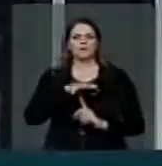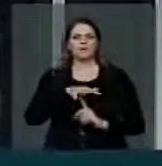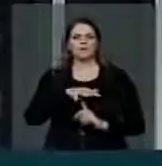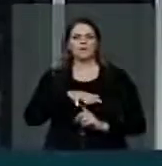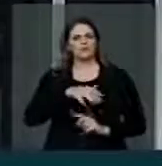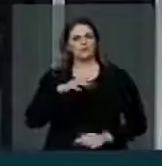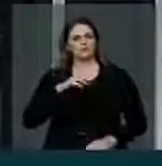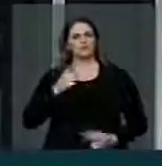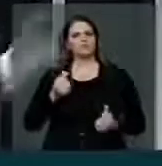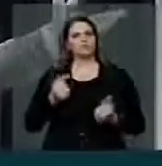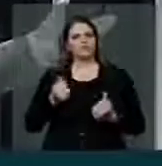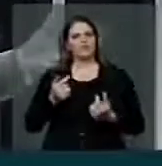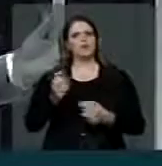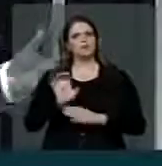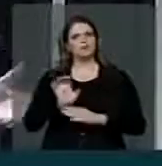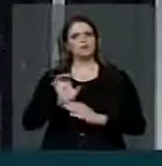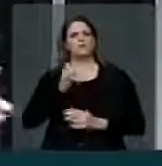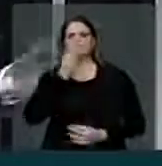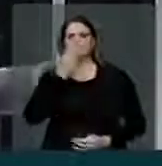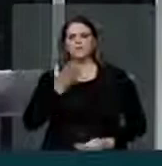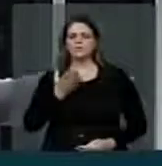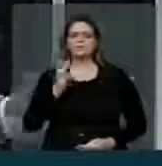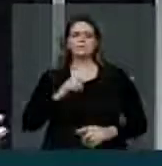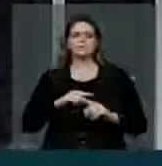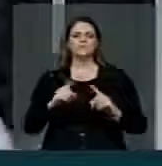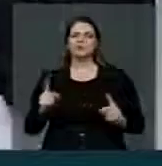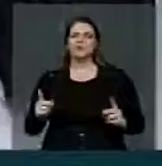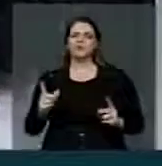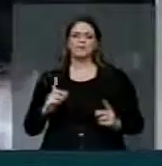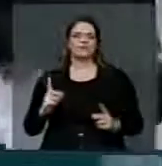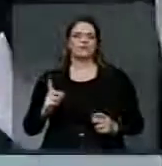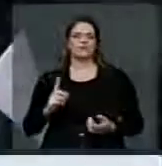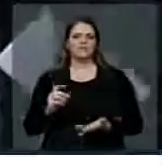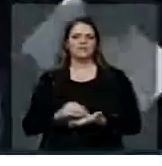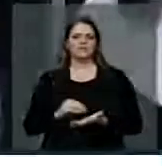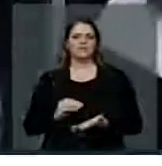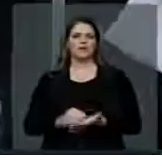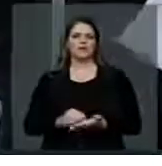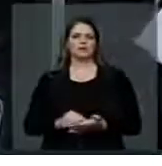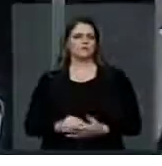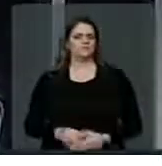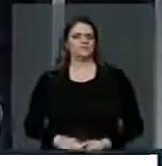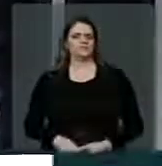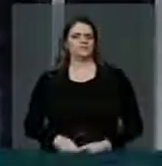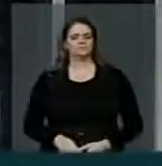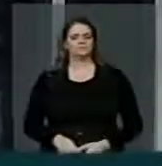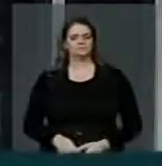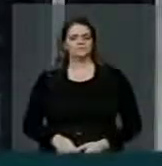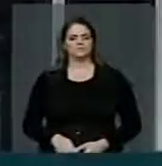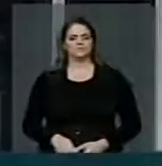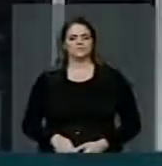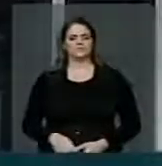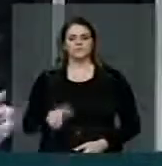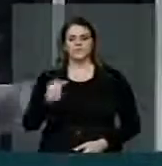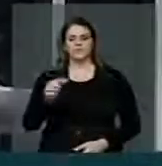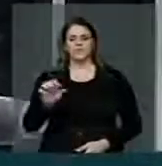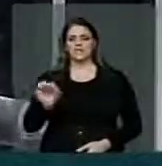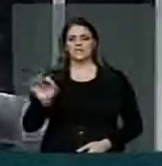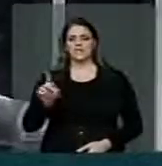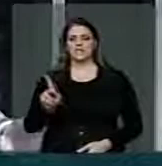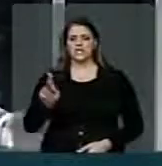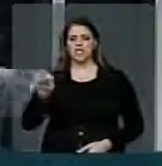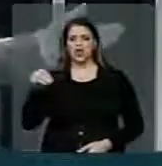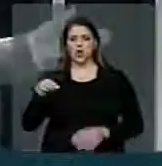rico, um estado pujante no nosso país, cravado no centro-sul do país, e que lá, a 70 quilômetros da capital Curitiba, não tem um